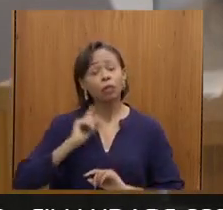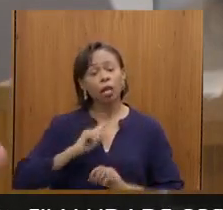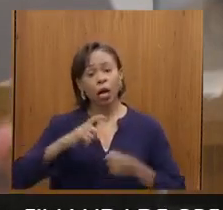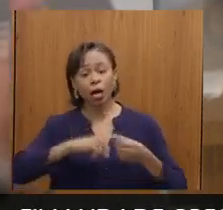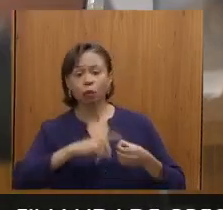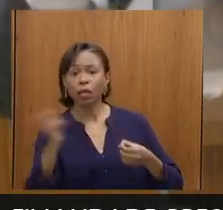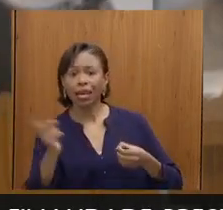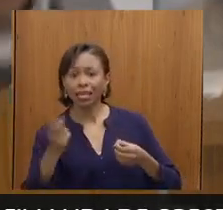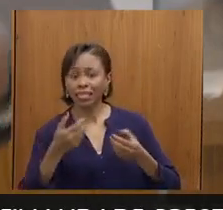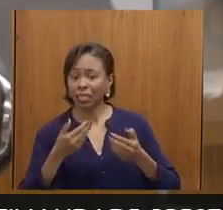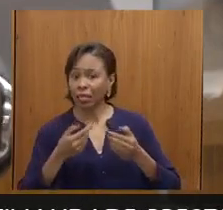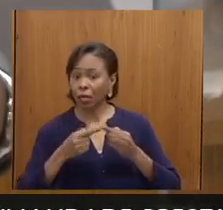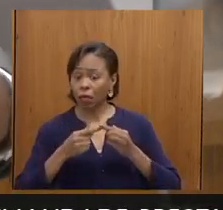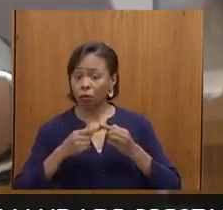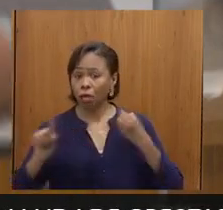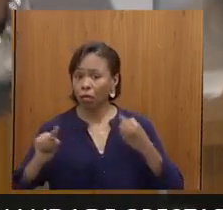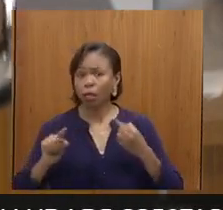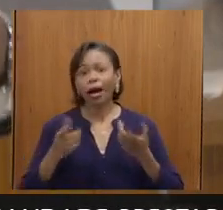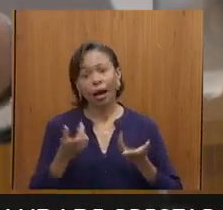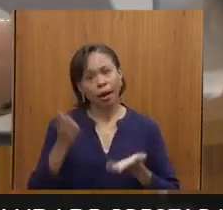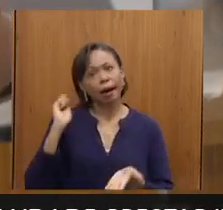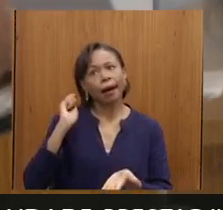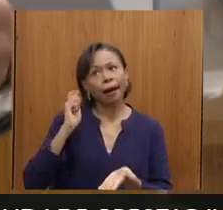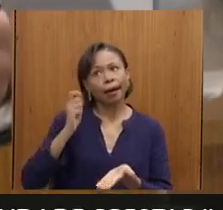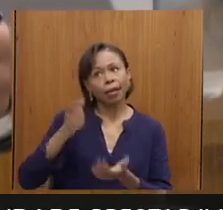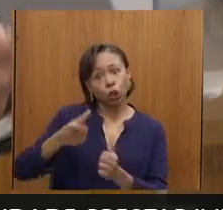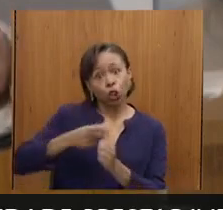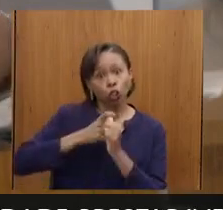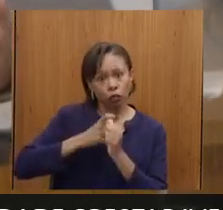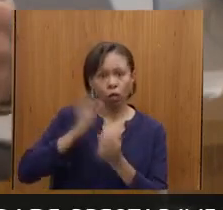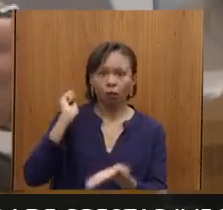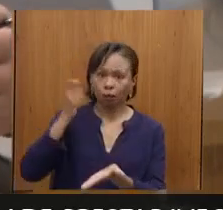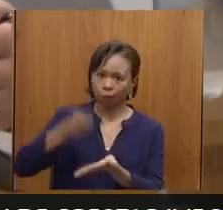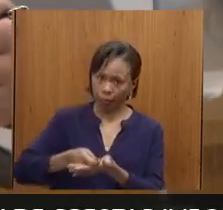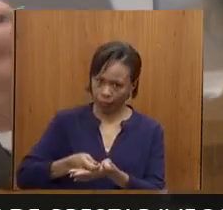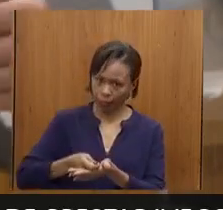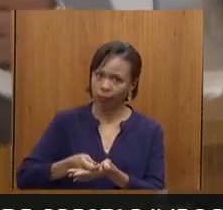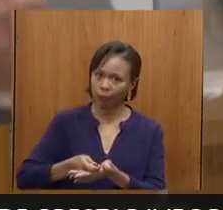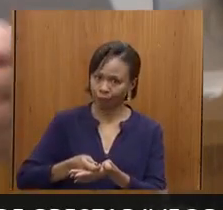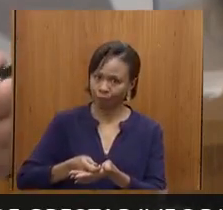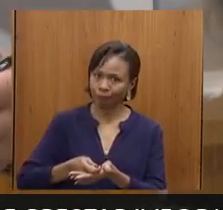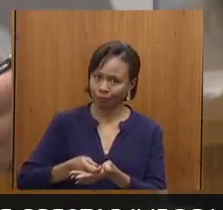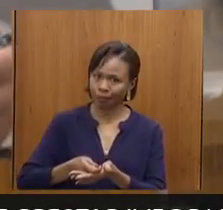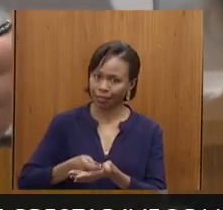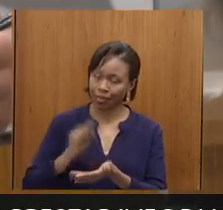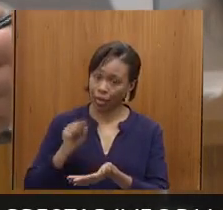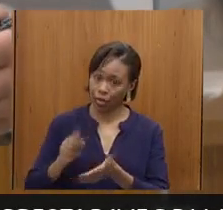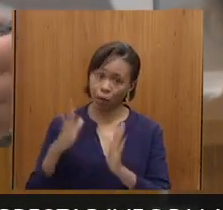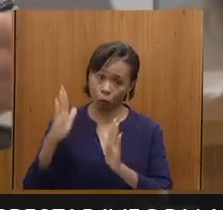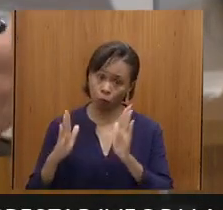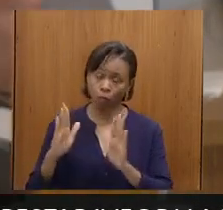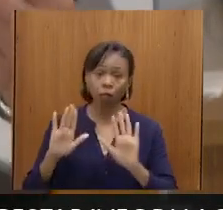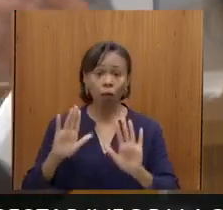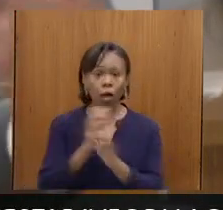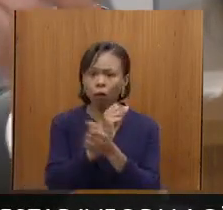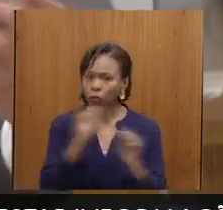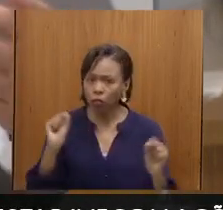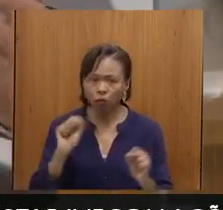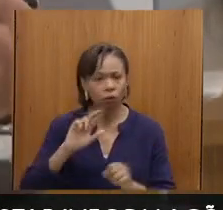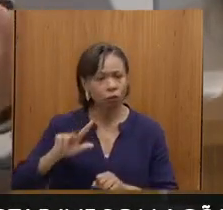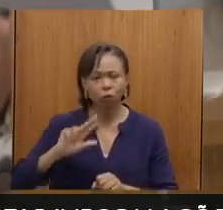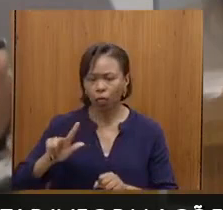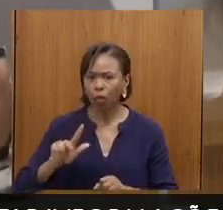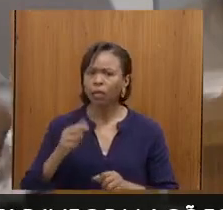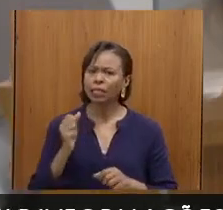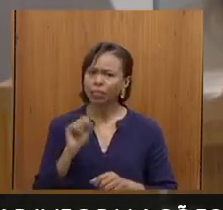recuperação fiscal, a dívida será executada a partir daquele momento. O que não quer dizer que é impossível caso Minas Gerais consiga